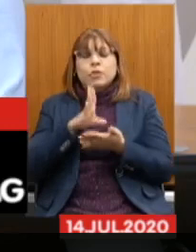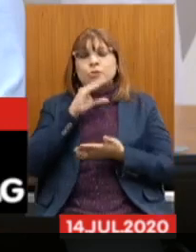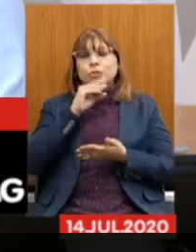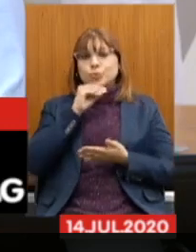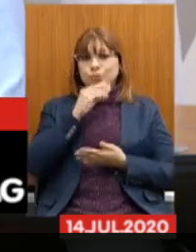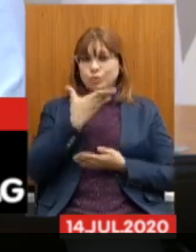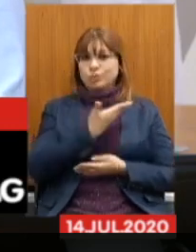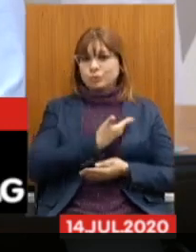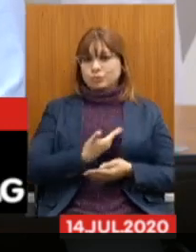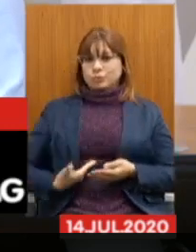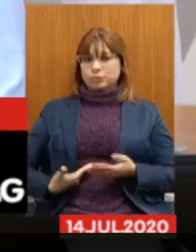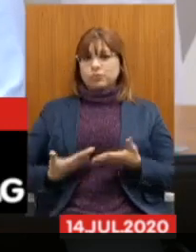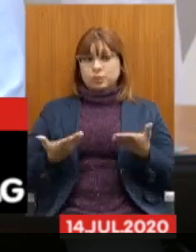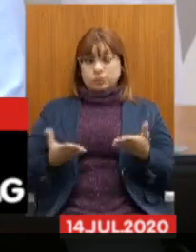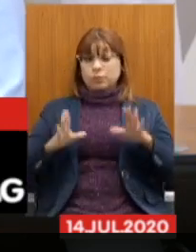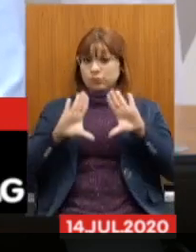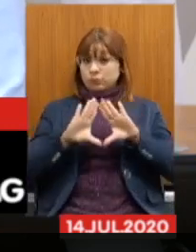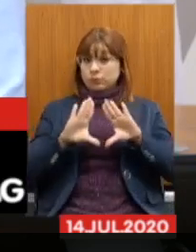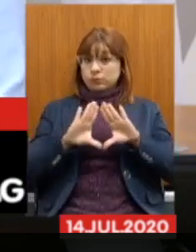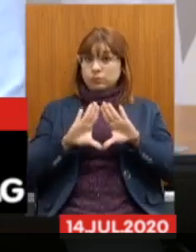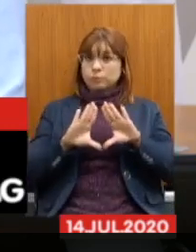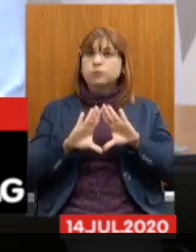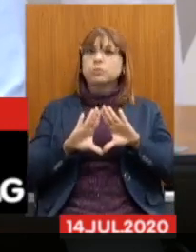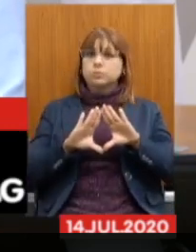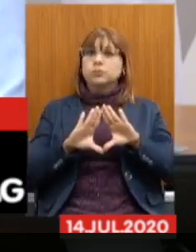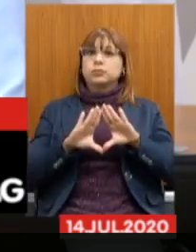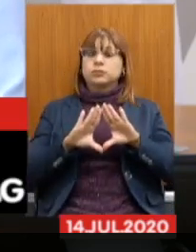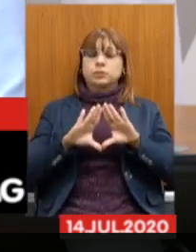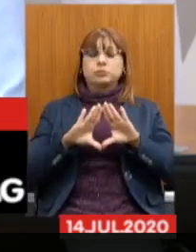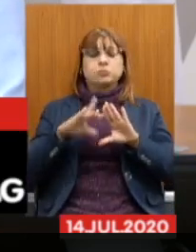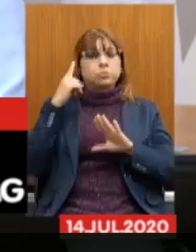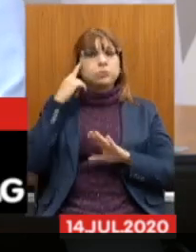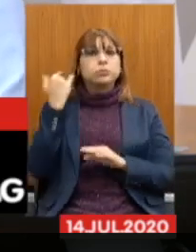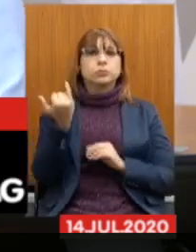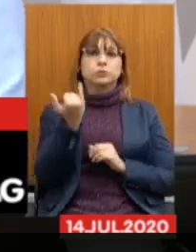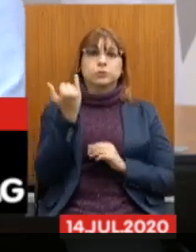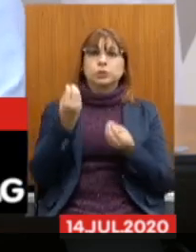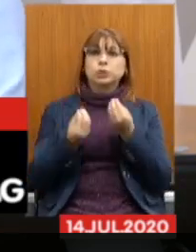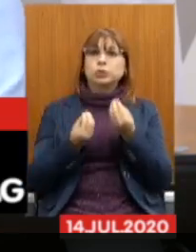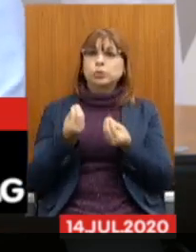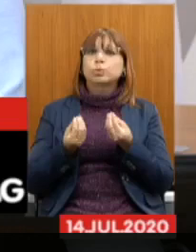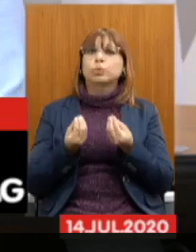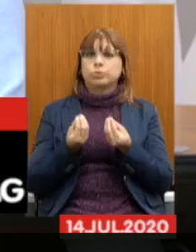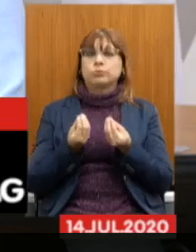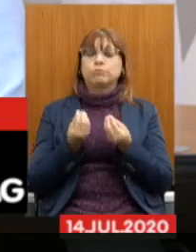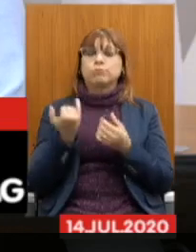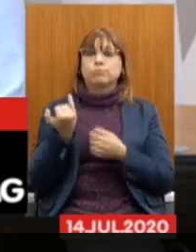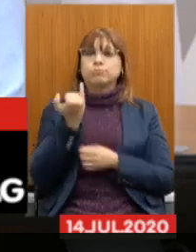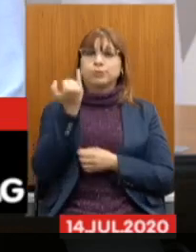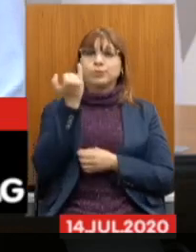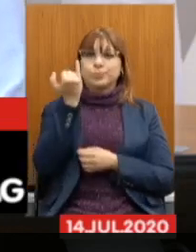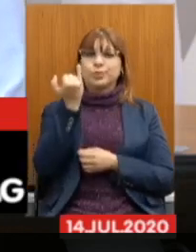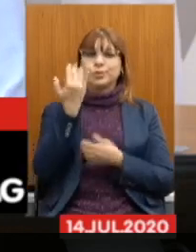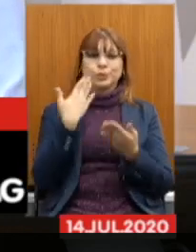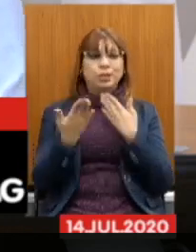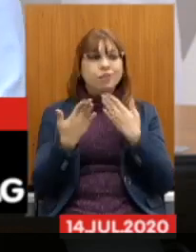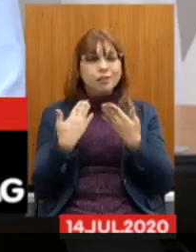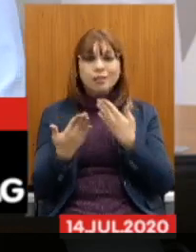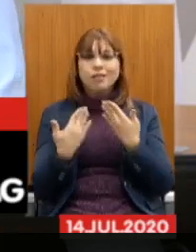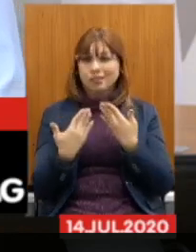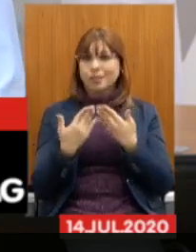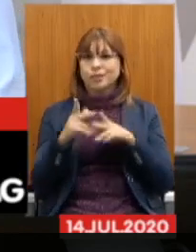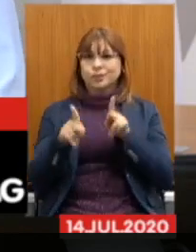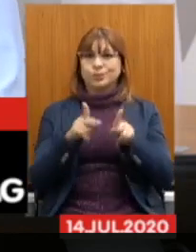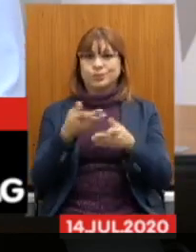Povo, afeta, portanto, ao diálogo e à participação popular, não poderia negligenciar o debate.